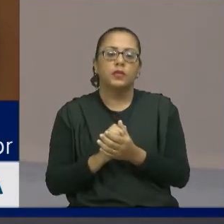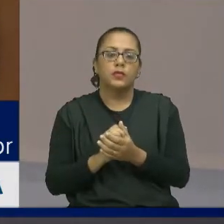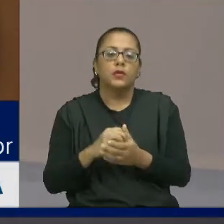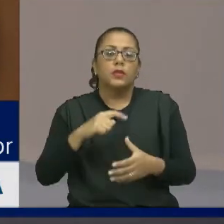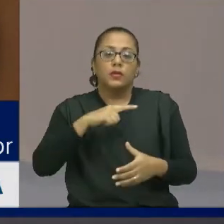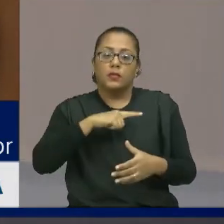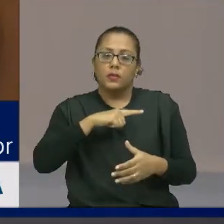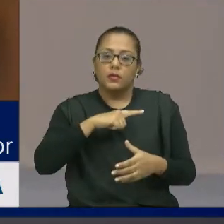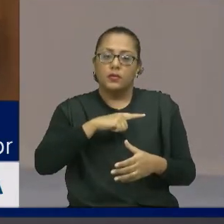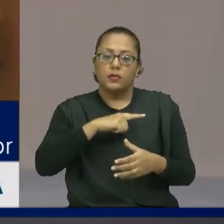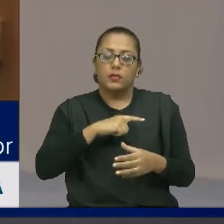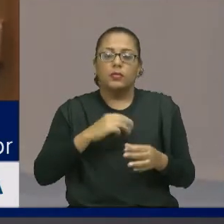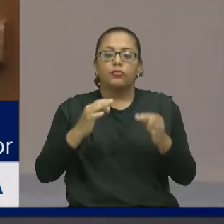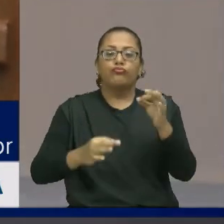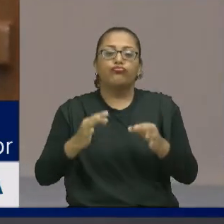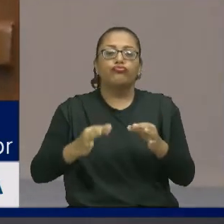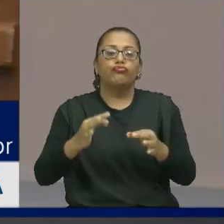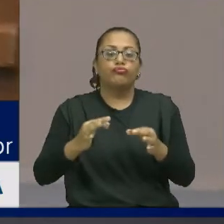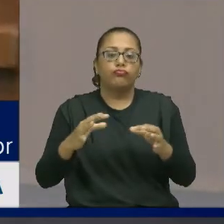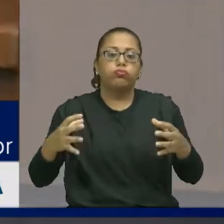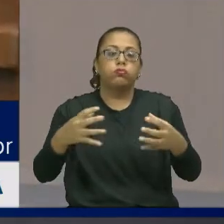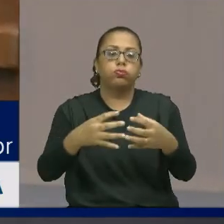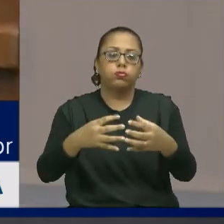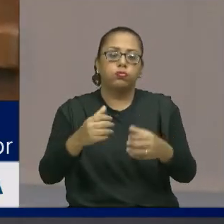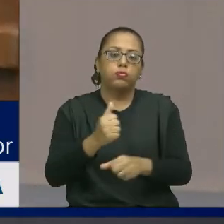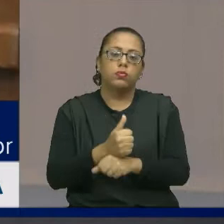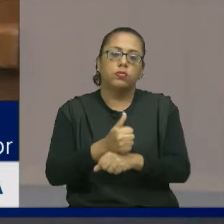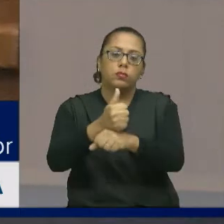apoio jurídico Guilherme Bellini,